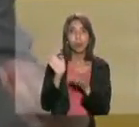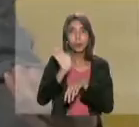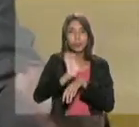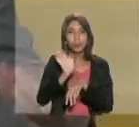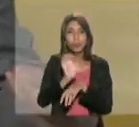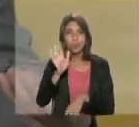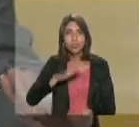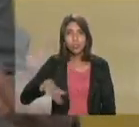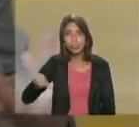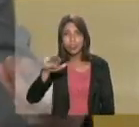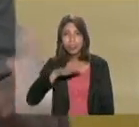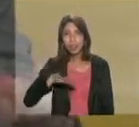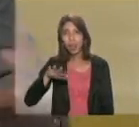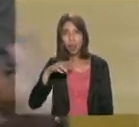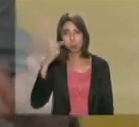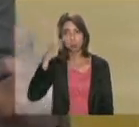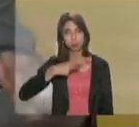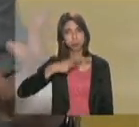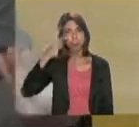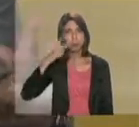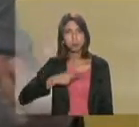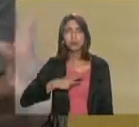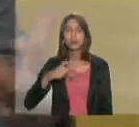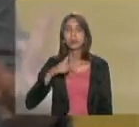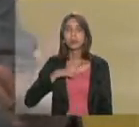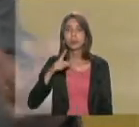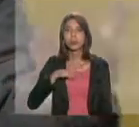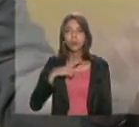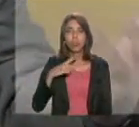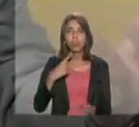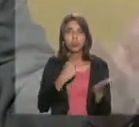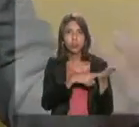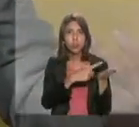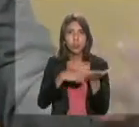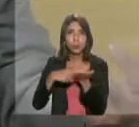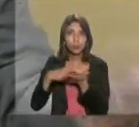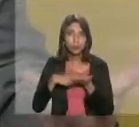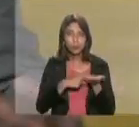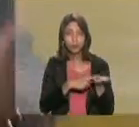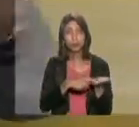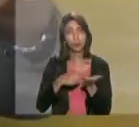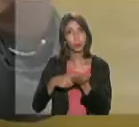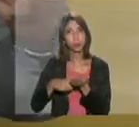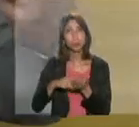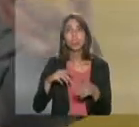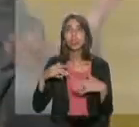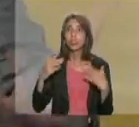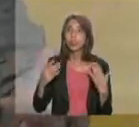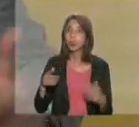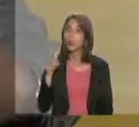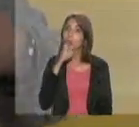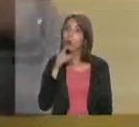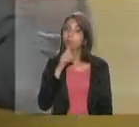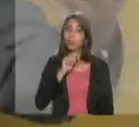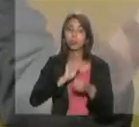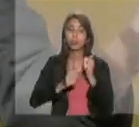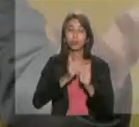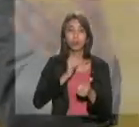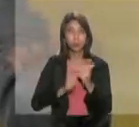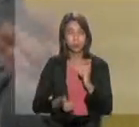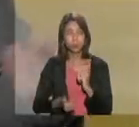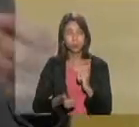Federação Espanhola, os estados autônomos vivem litígio. Então aquele litígio já conclama